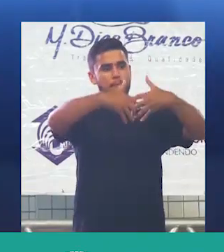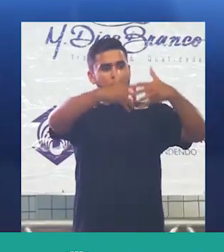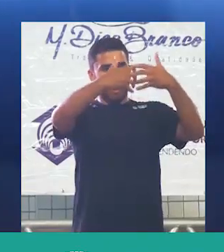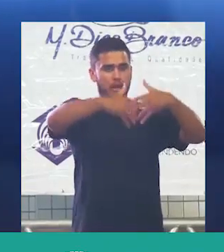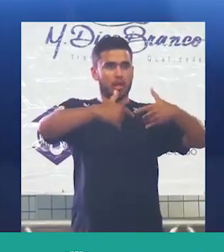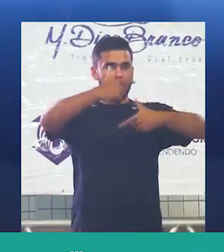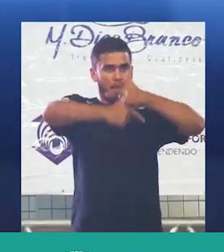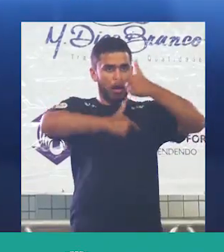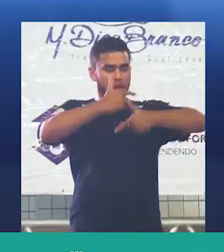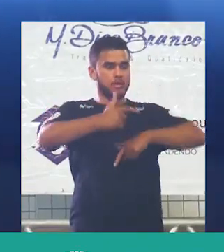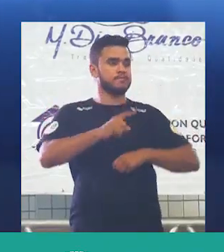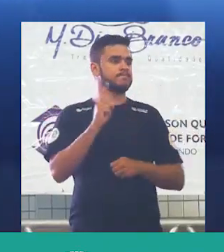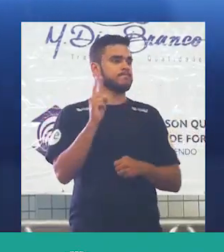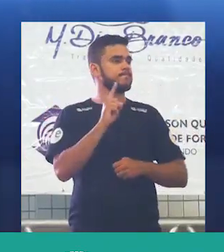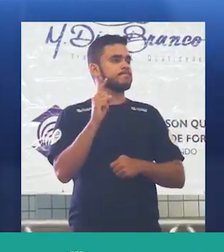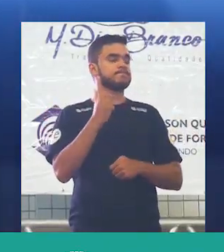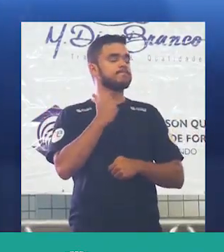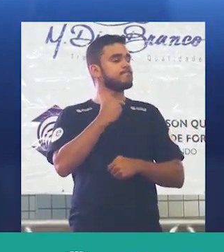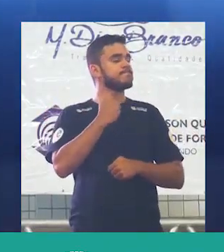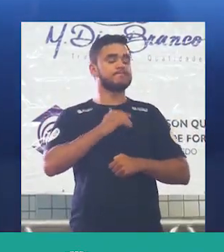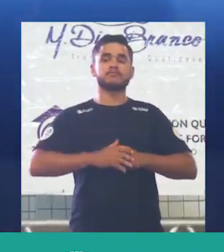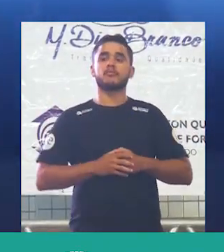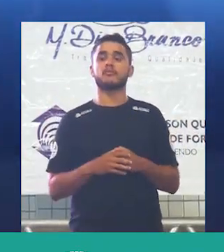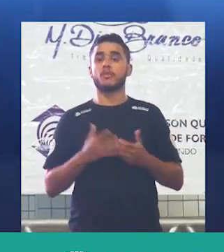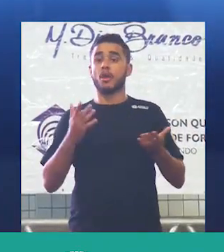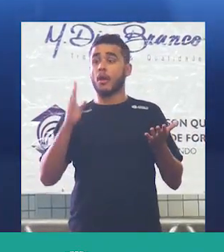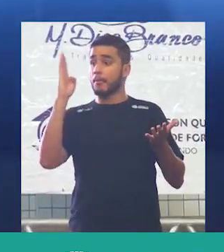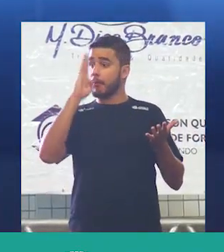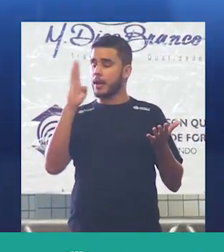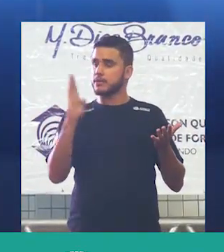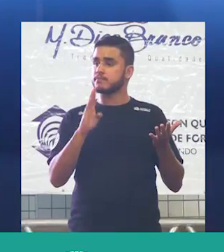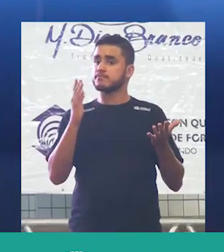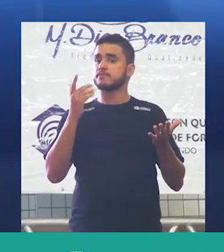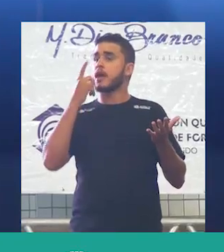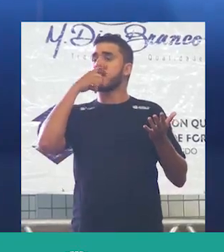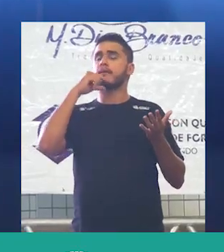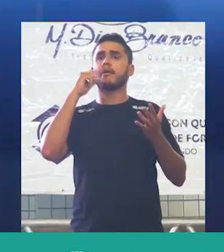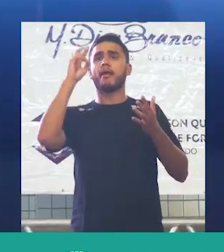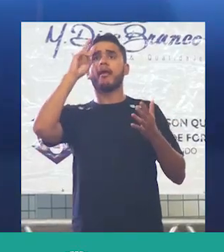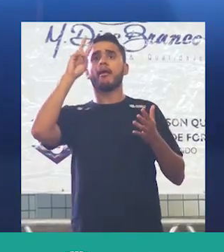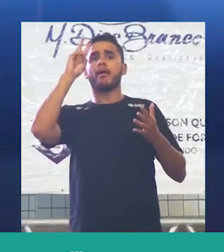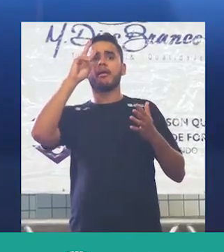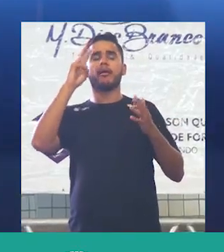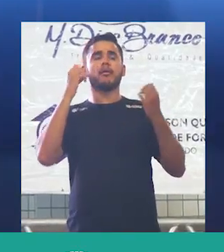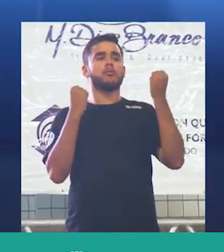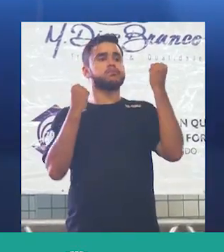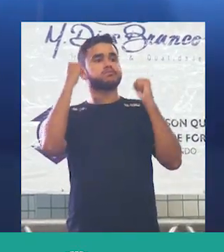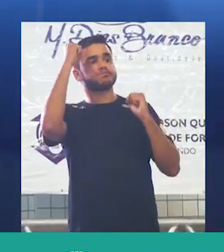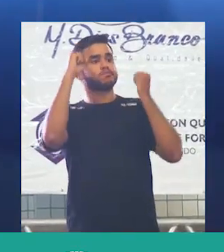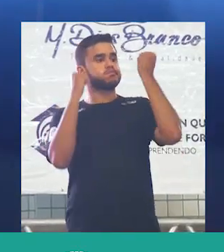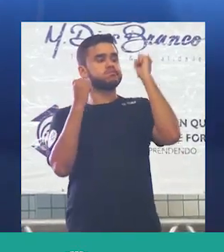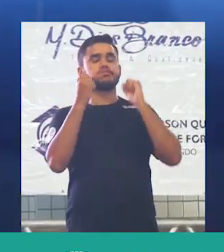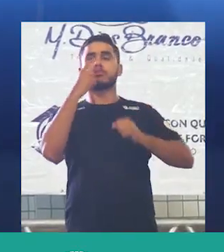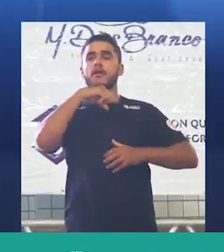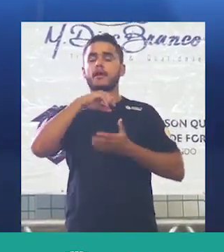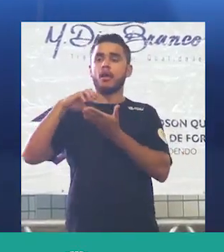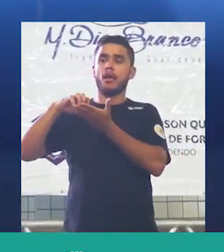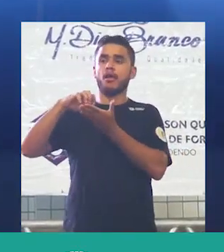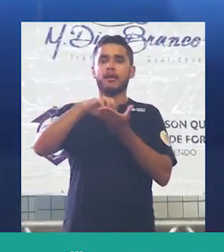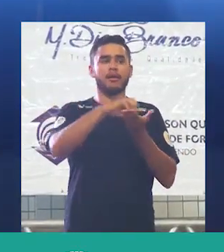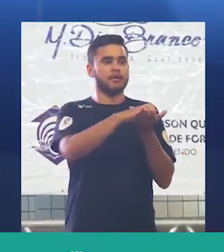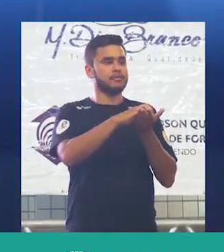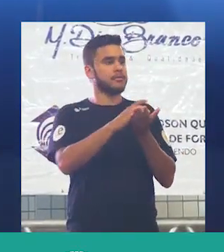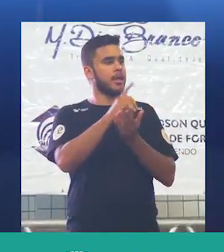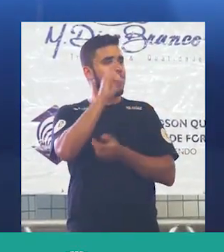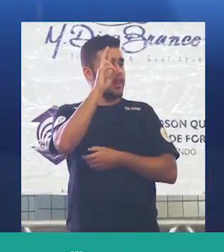máquinas. E no Brasil, como não havia uma herança urbana, industrial, a nossa sociedade